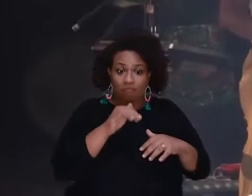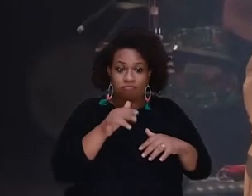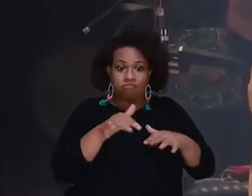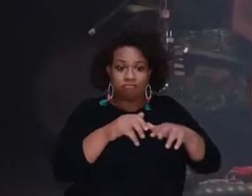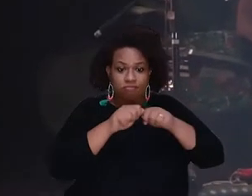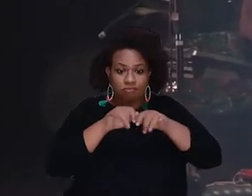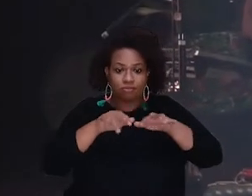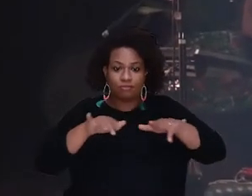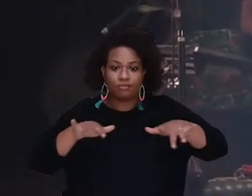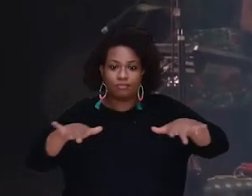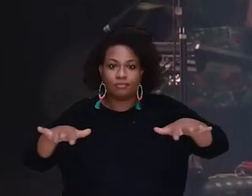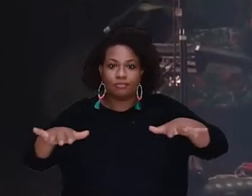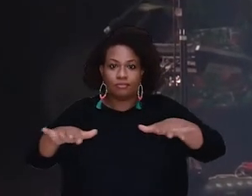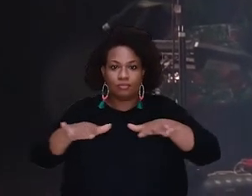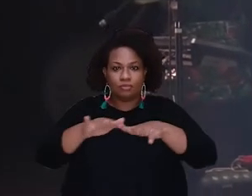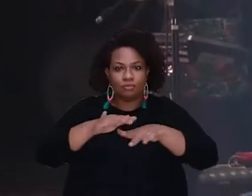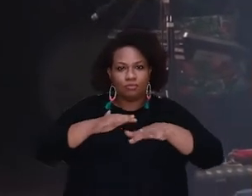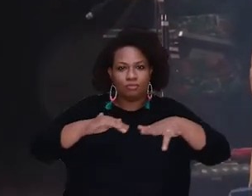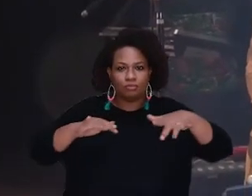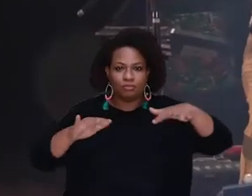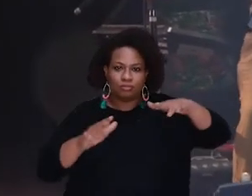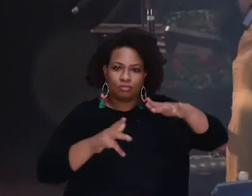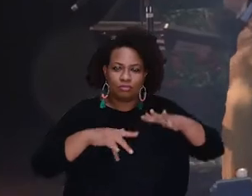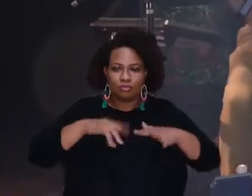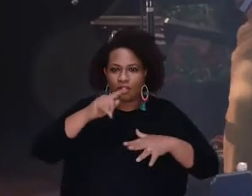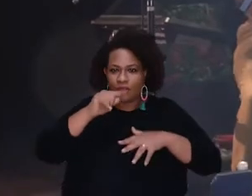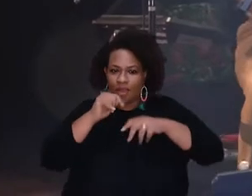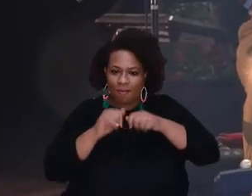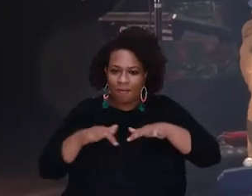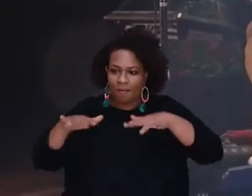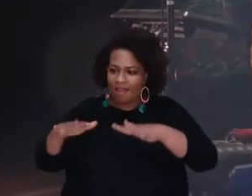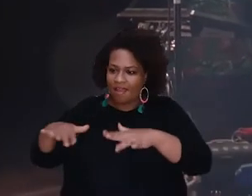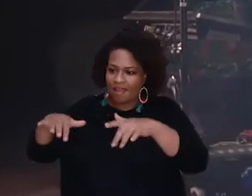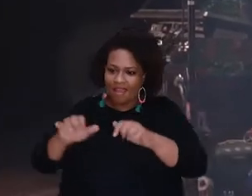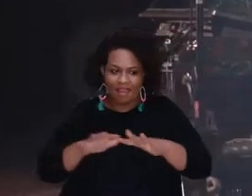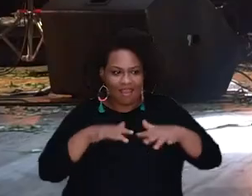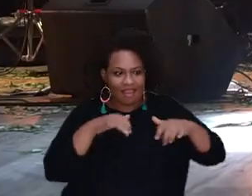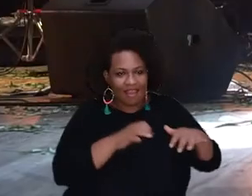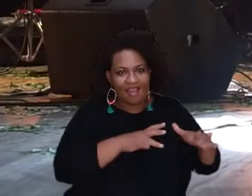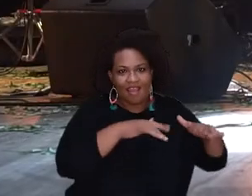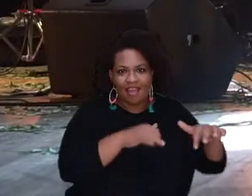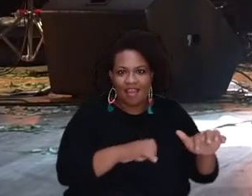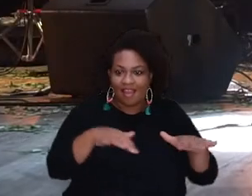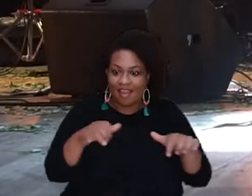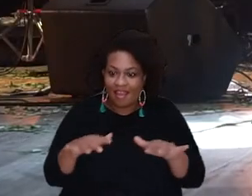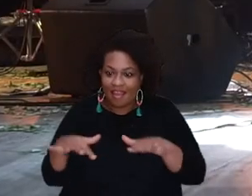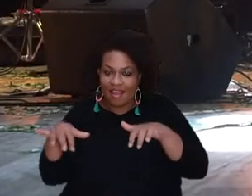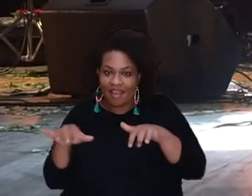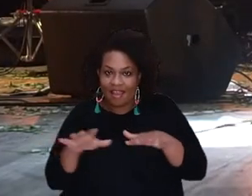Olho d'água na beira de mar, olho d'água na beira de mar, olho d'água de maré, maré.